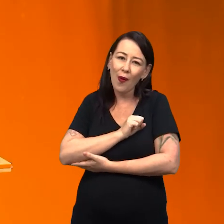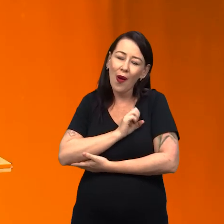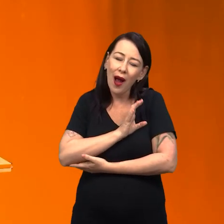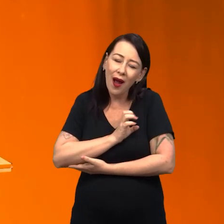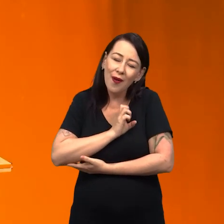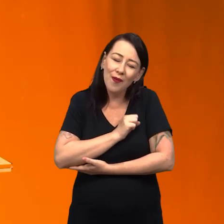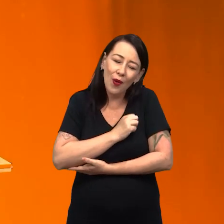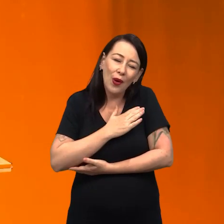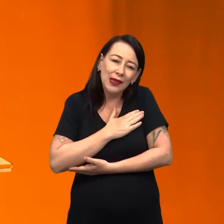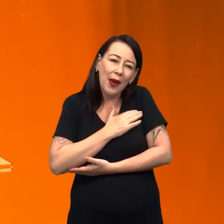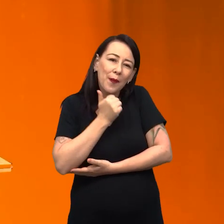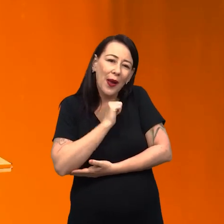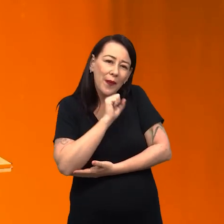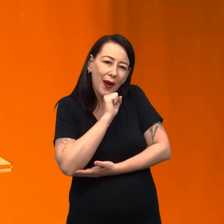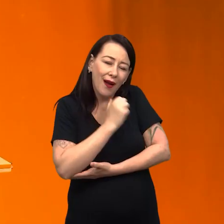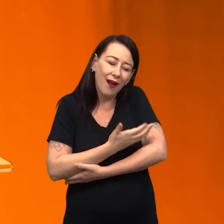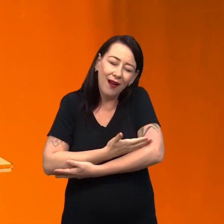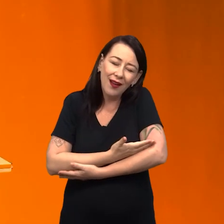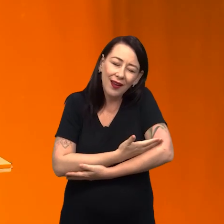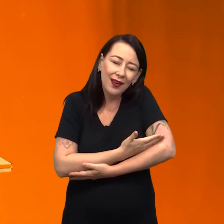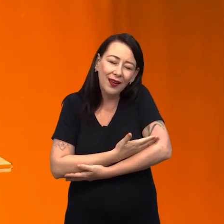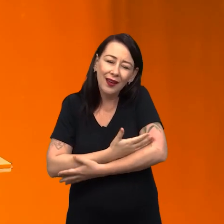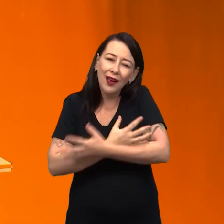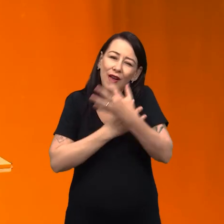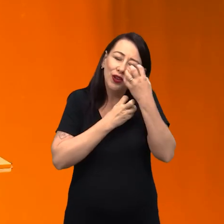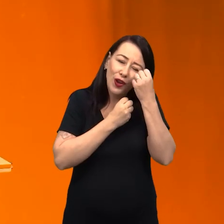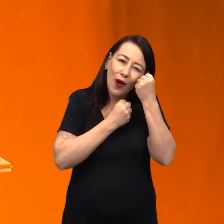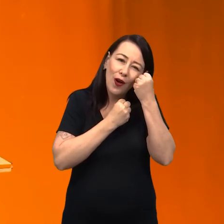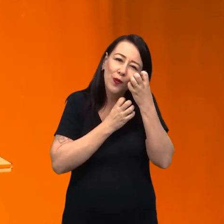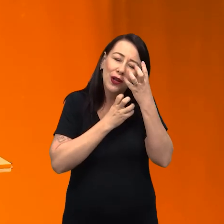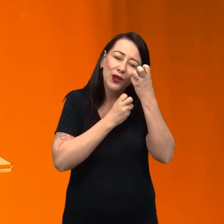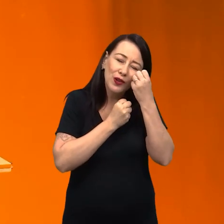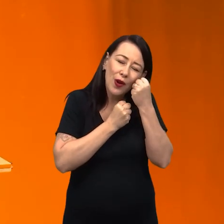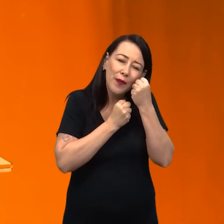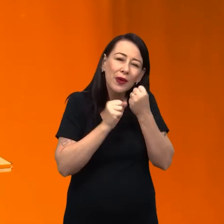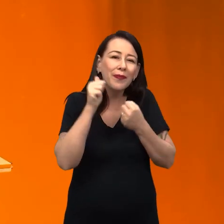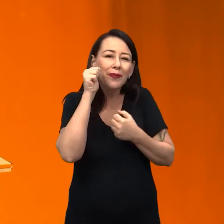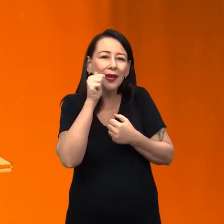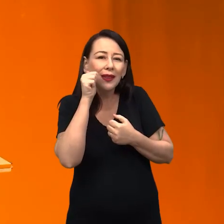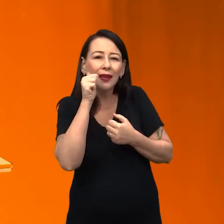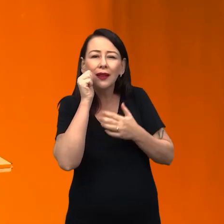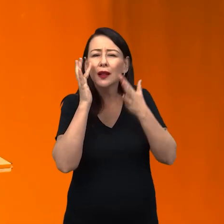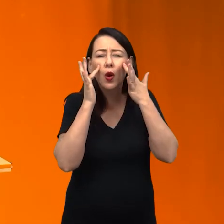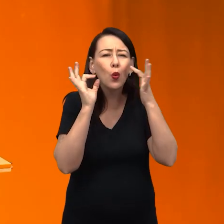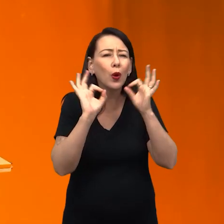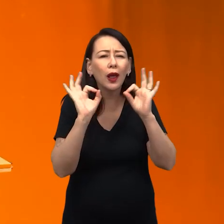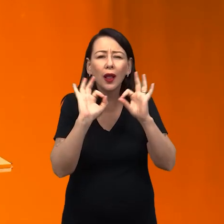de mamãe. Dorme, dorme, menininha,